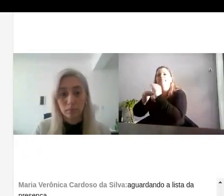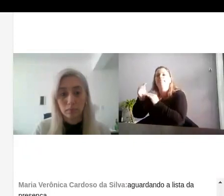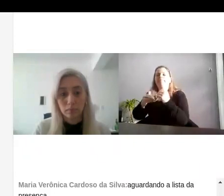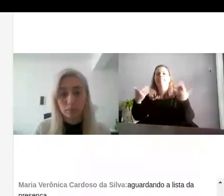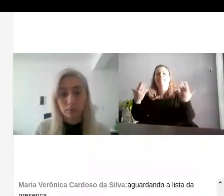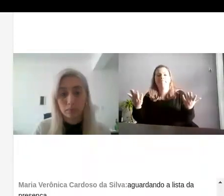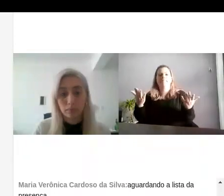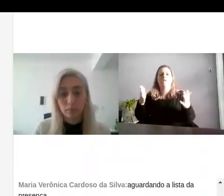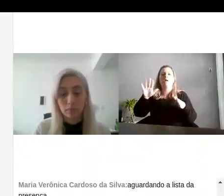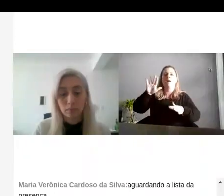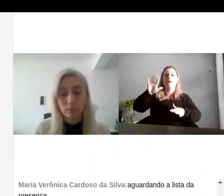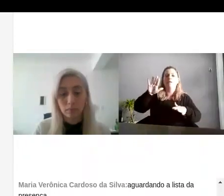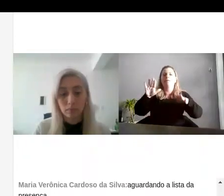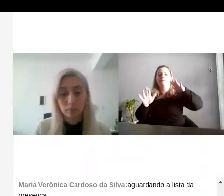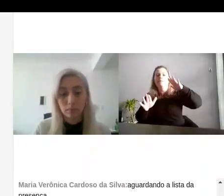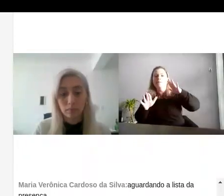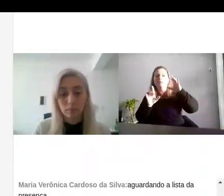expressão tal.